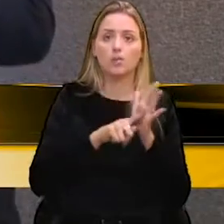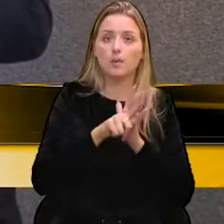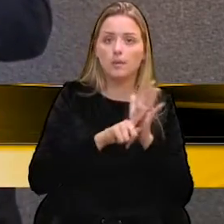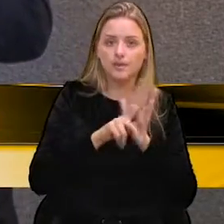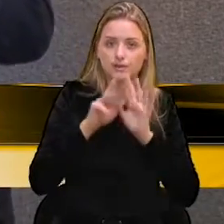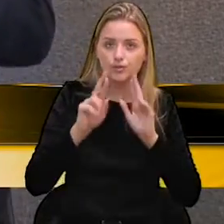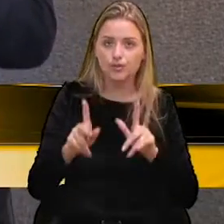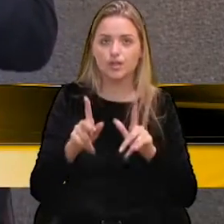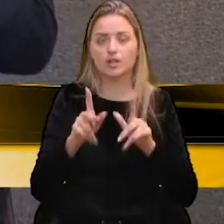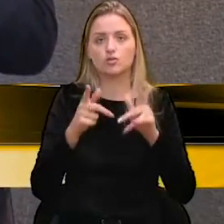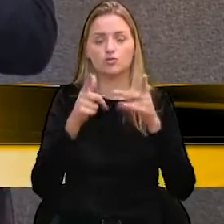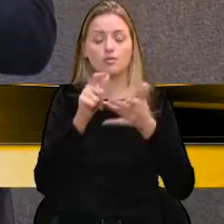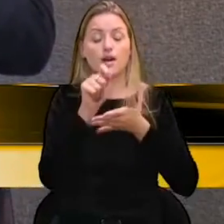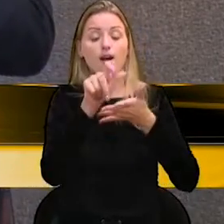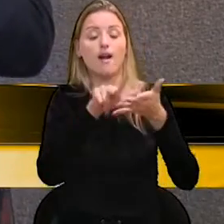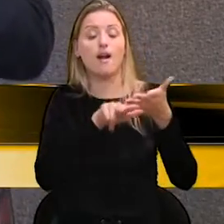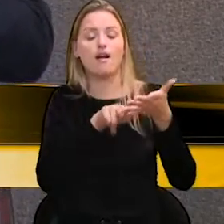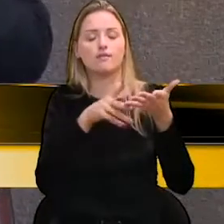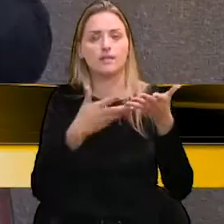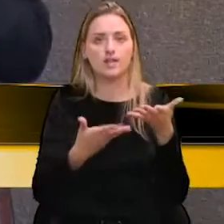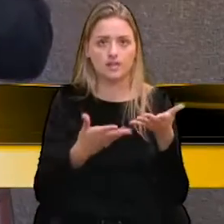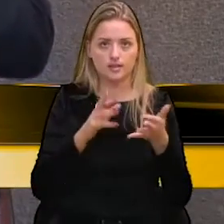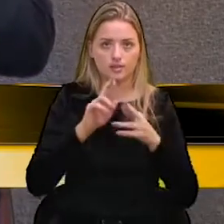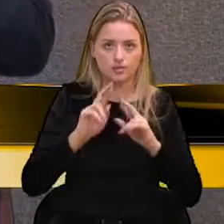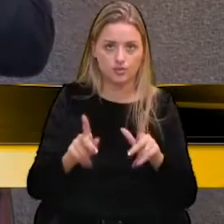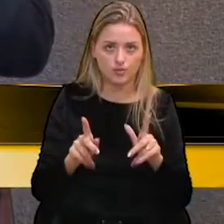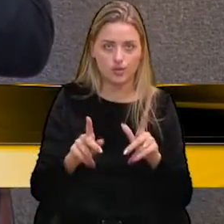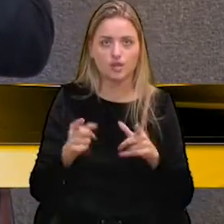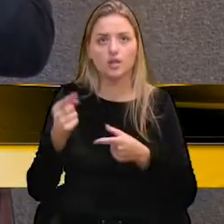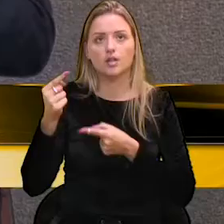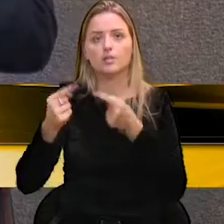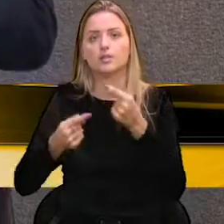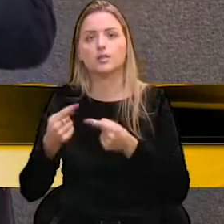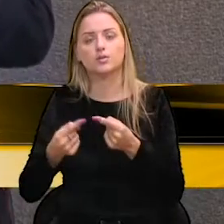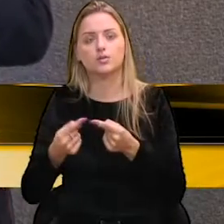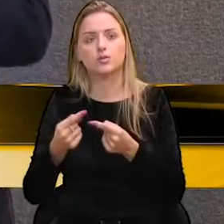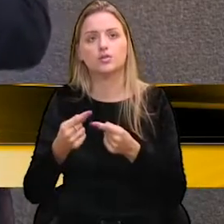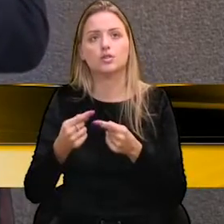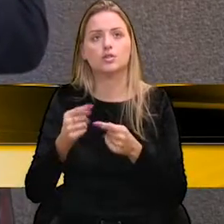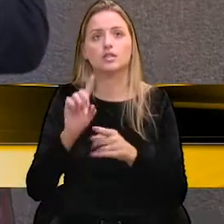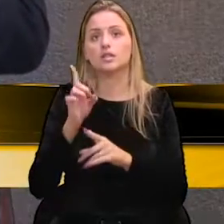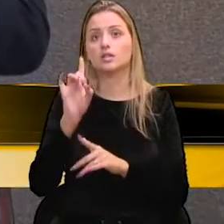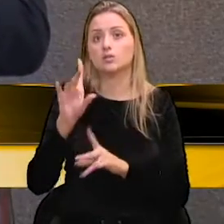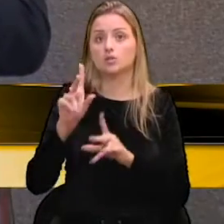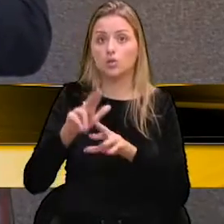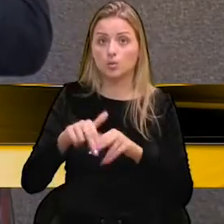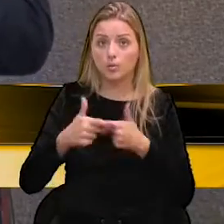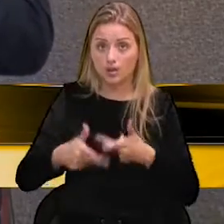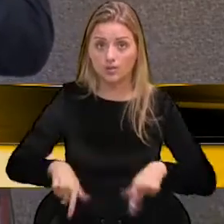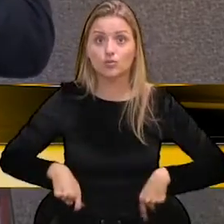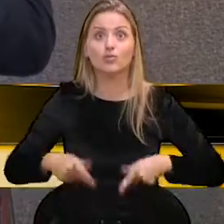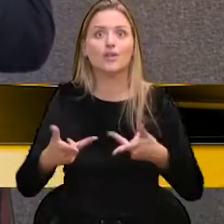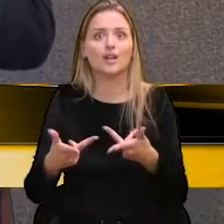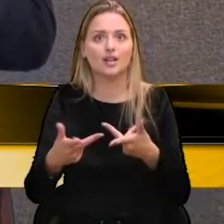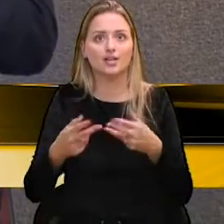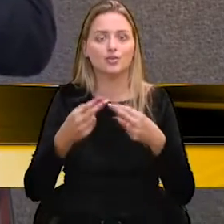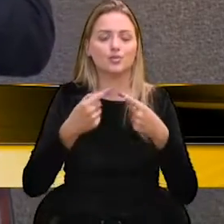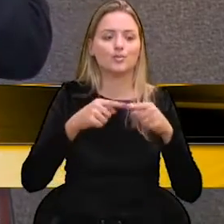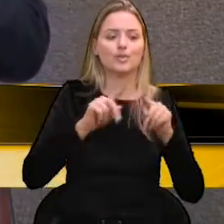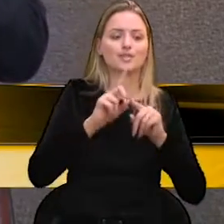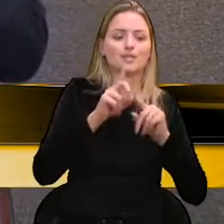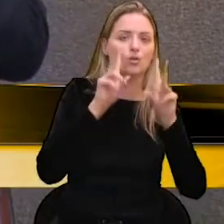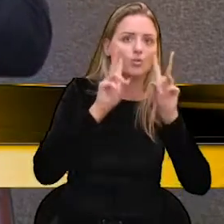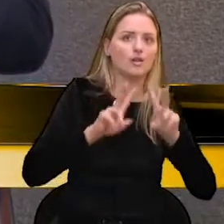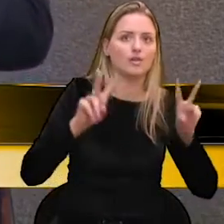Casa e serem discutidos a partir do seu mérito, né? Também não só a partir de uma visão geral